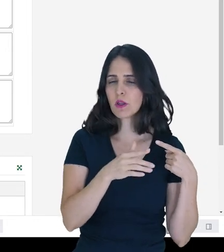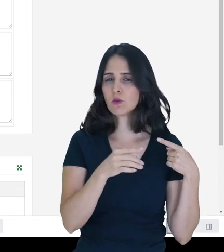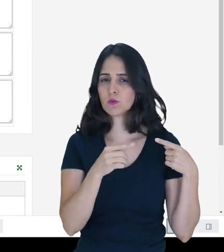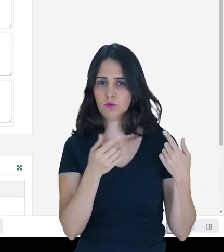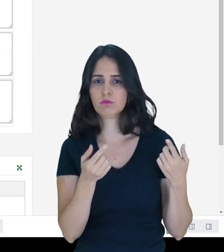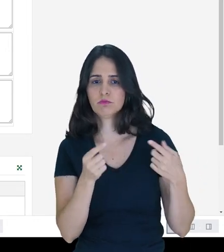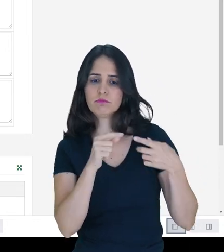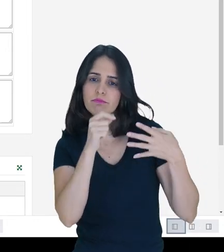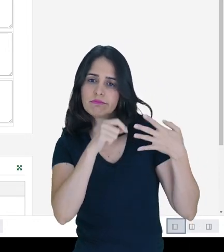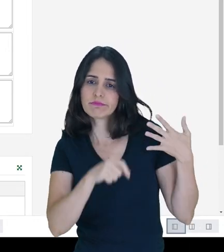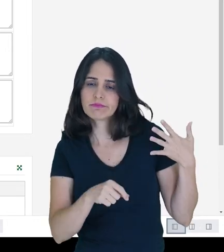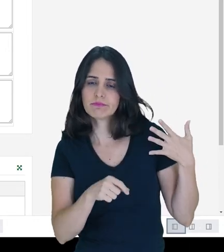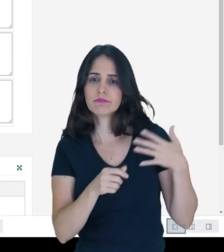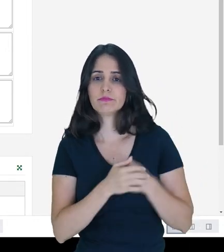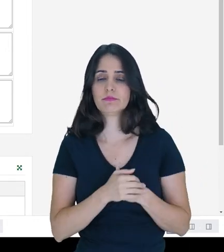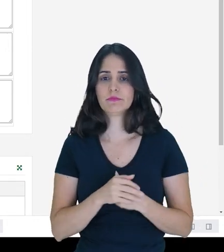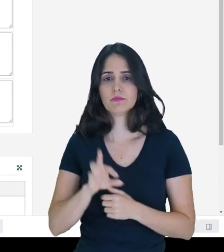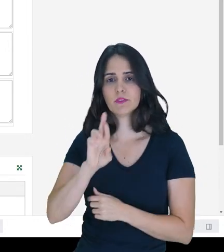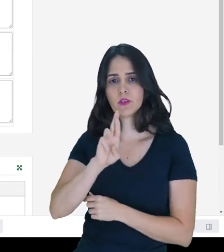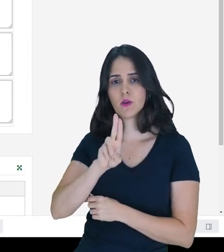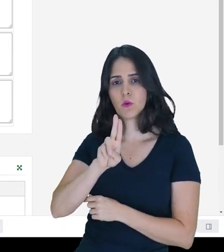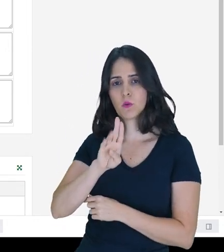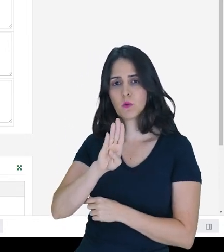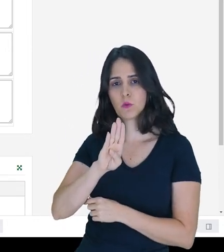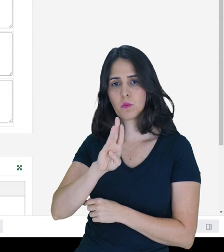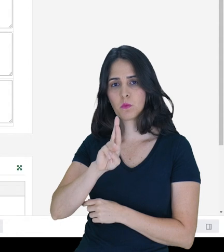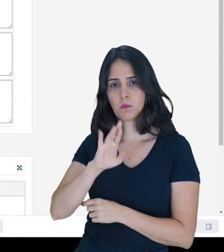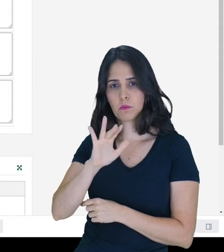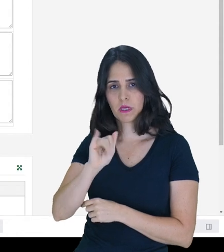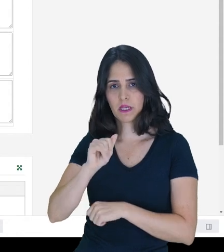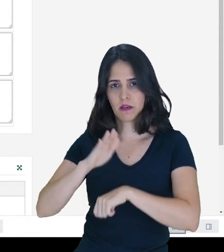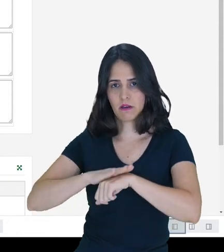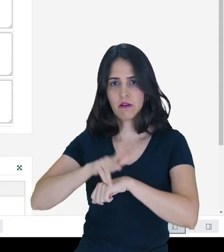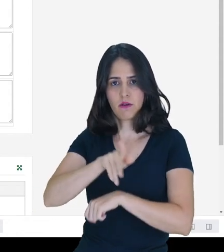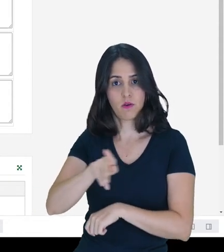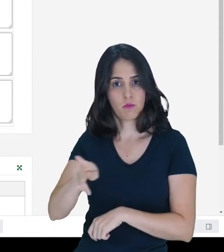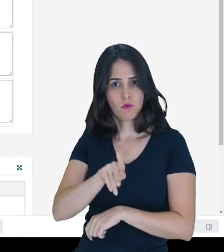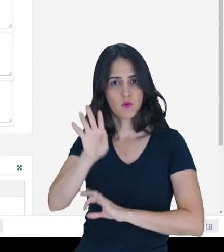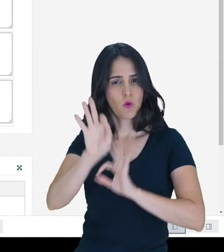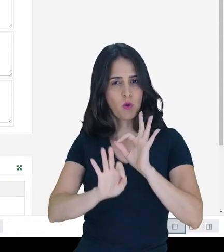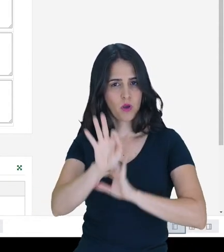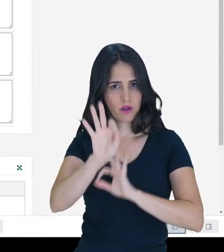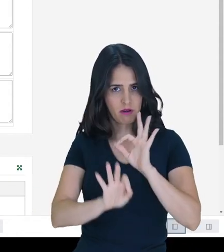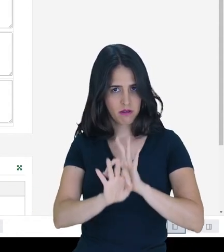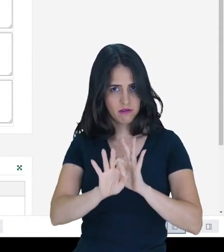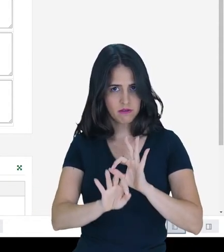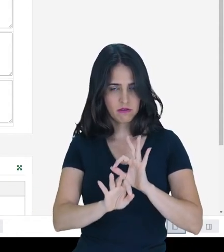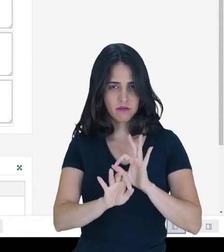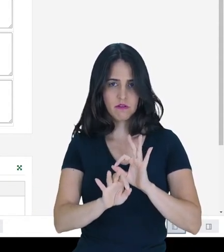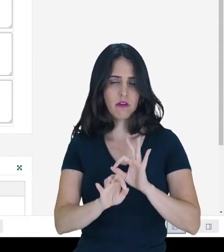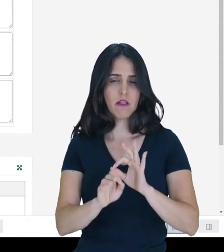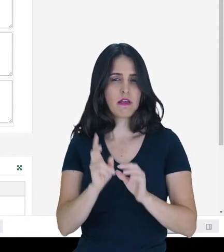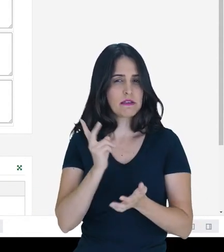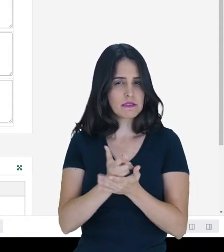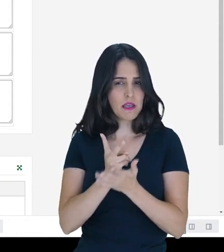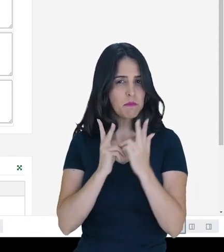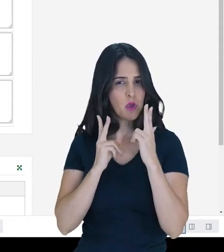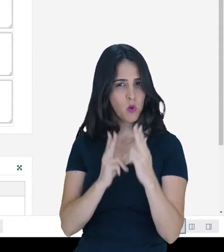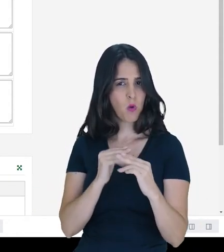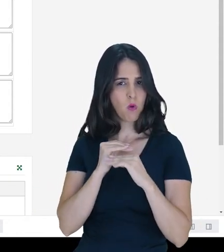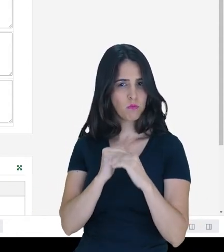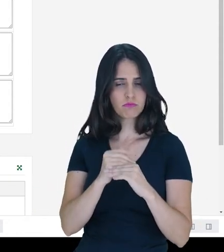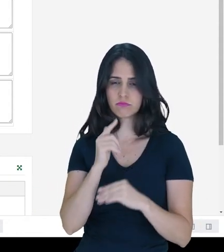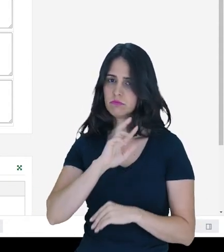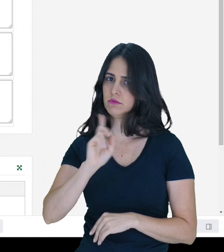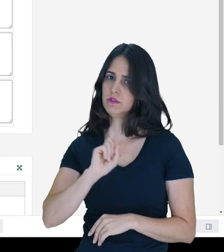parcialmente ou atender o plenamente essa rubrica é construída pelo professor então não necessariamente ela vai ter esse